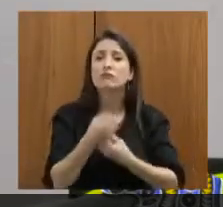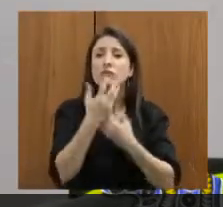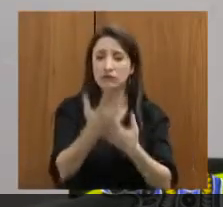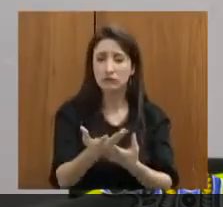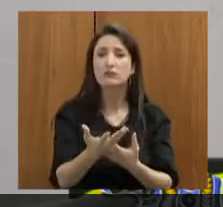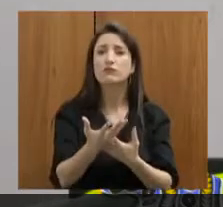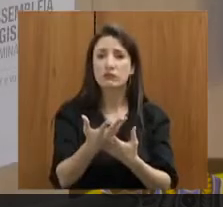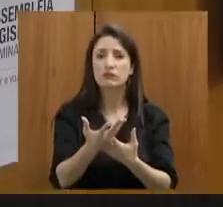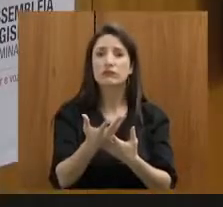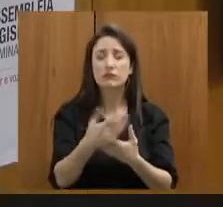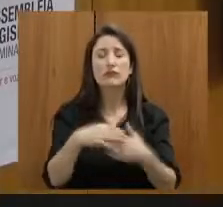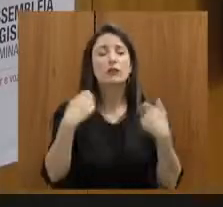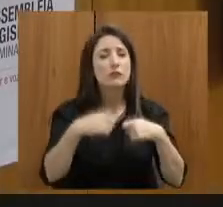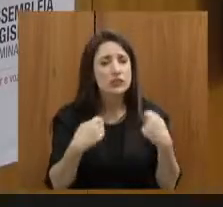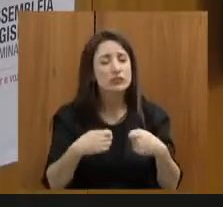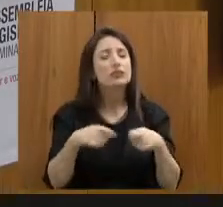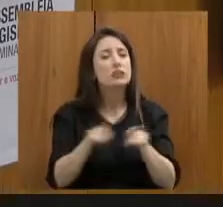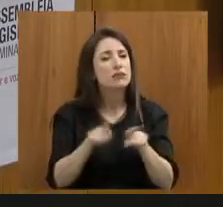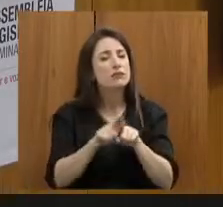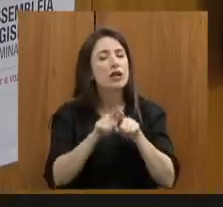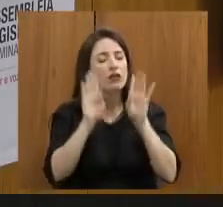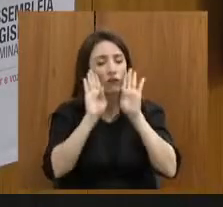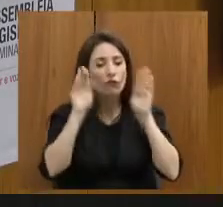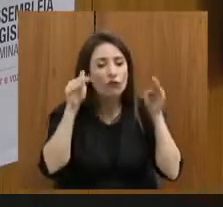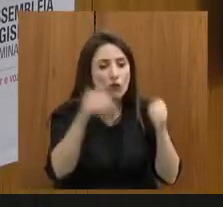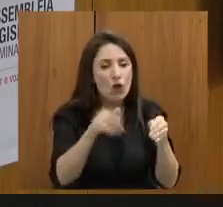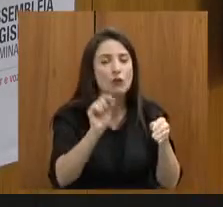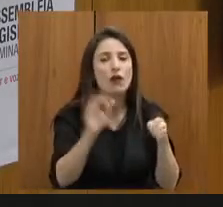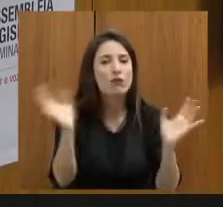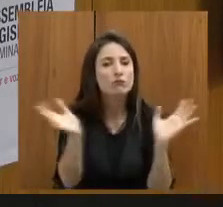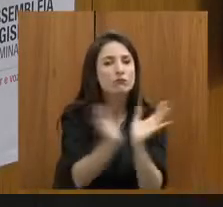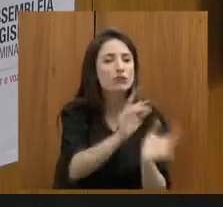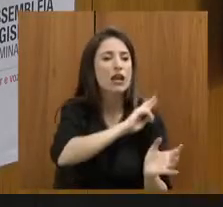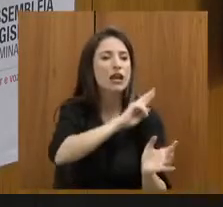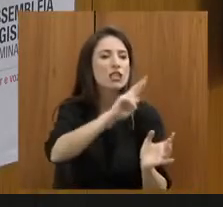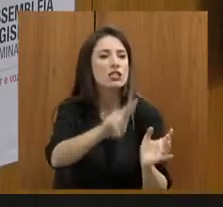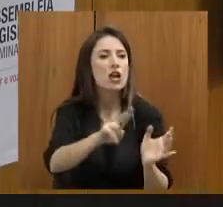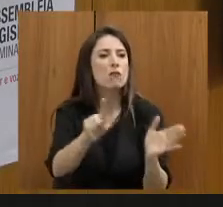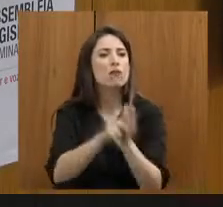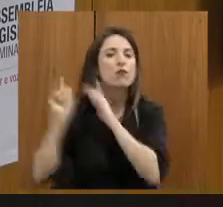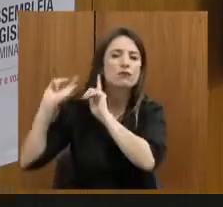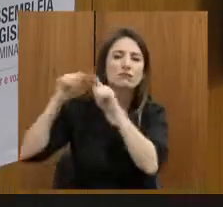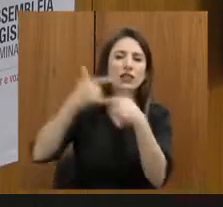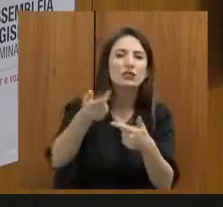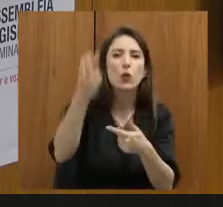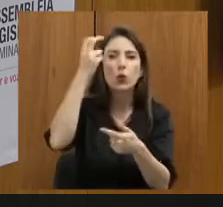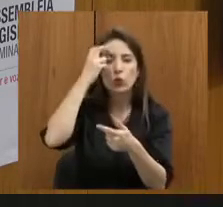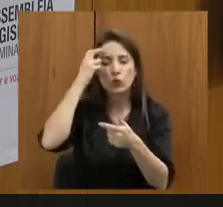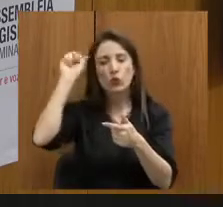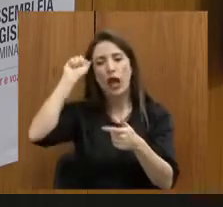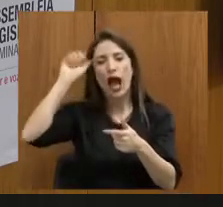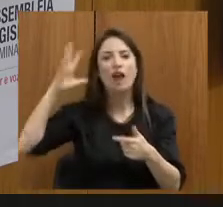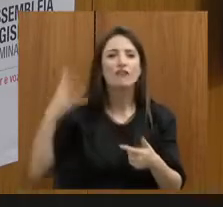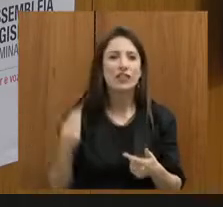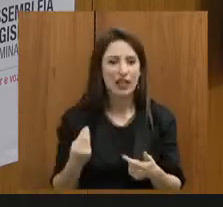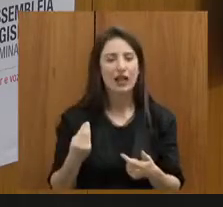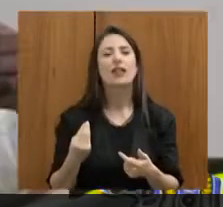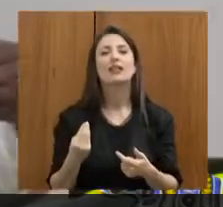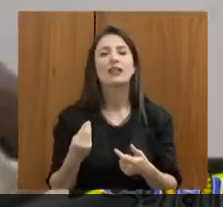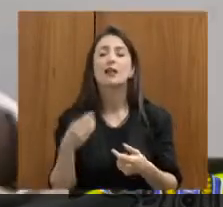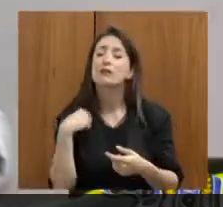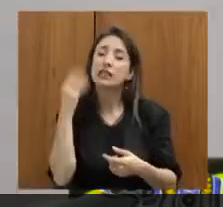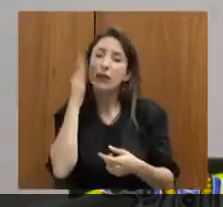sejam com recorte de religião de matriz africana e dizer se existe política se não